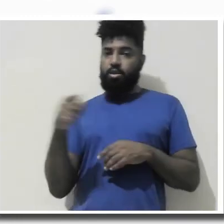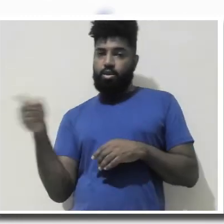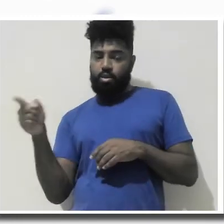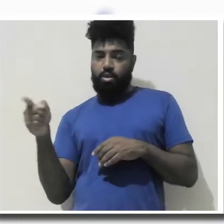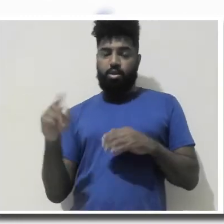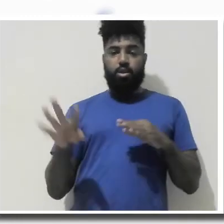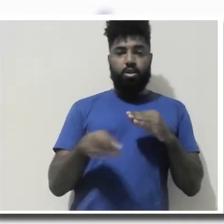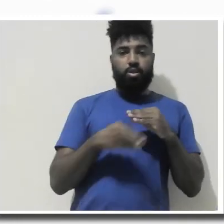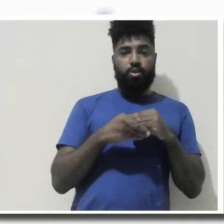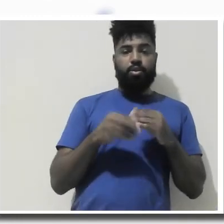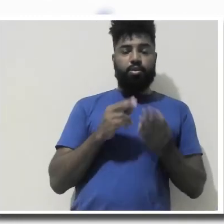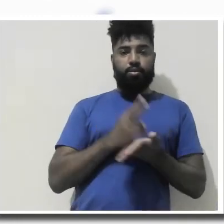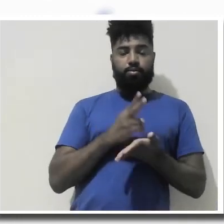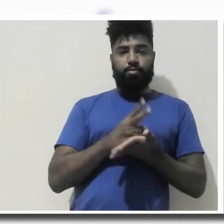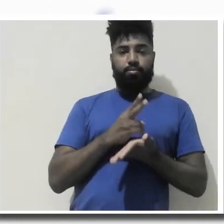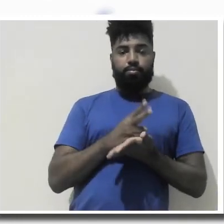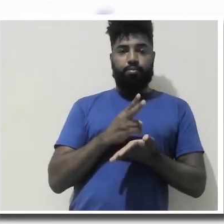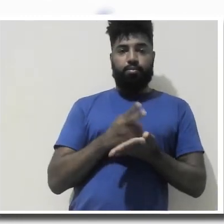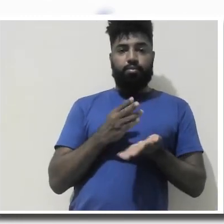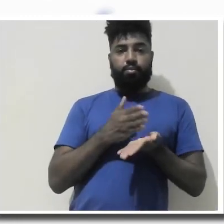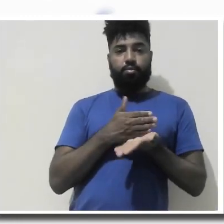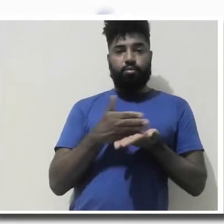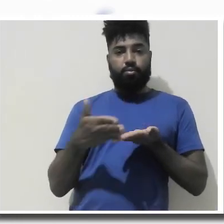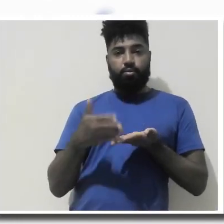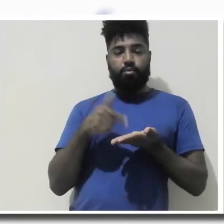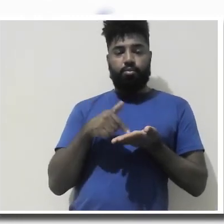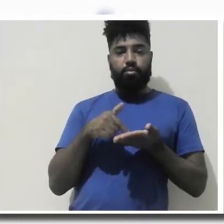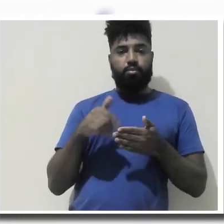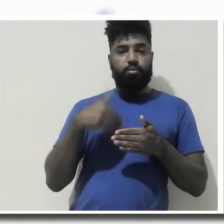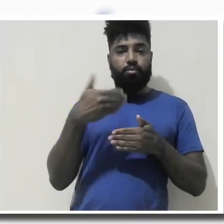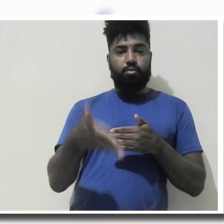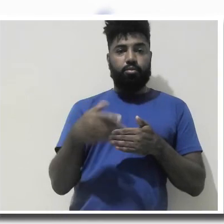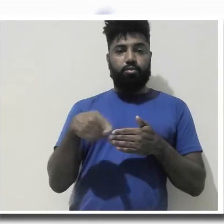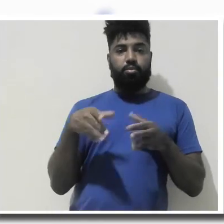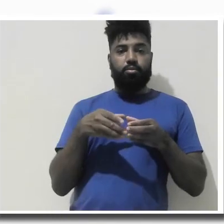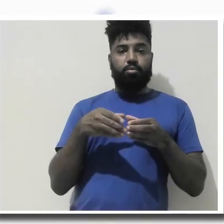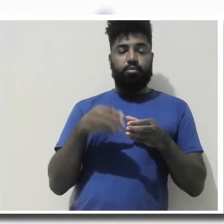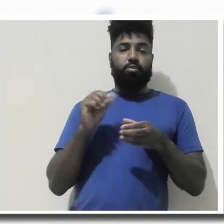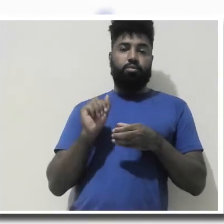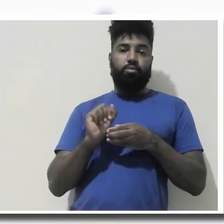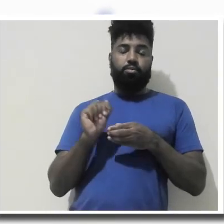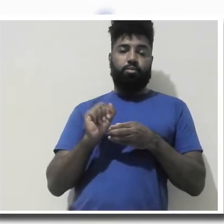A em seu complementar. Tá? Então essa parte aqui, ó, que está aqui fora, é o A